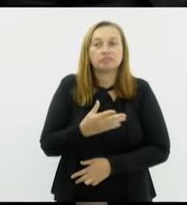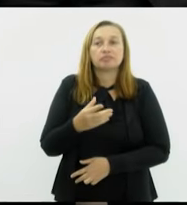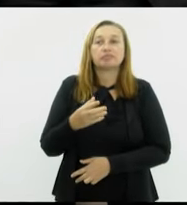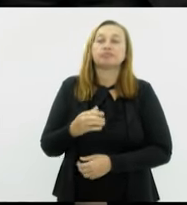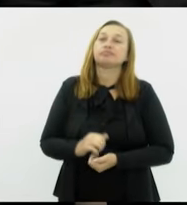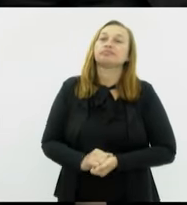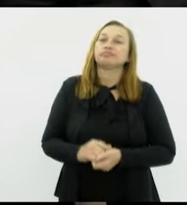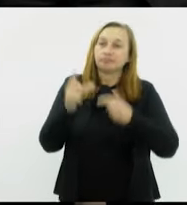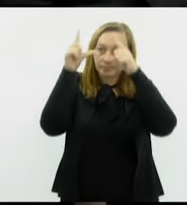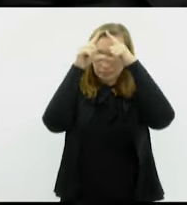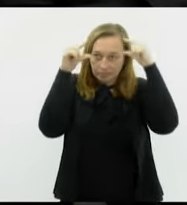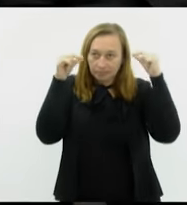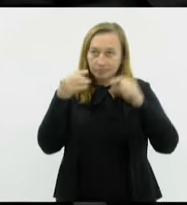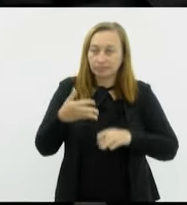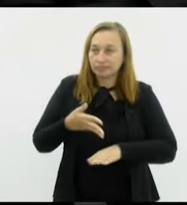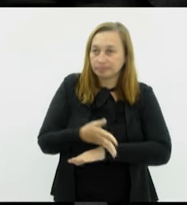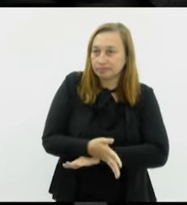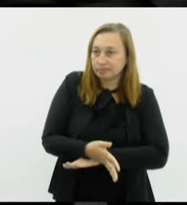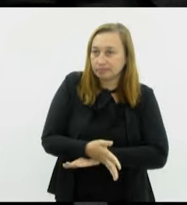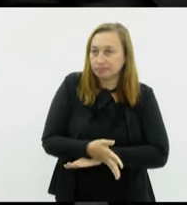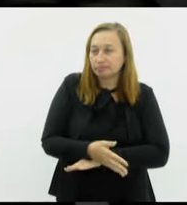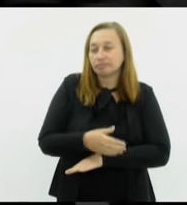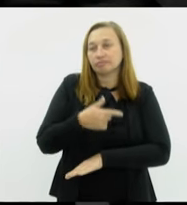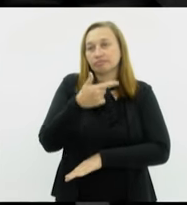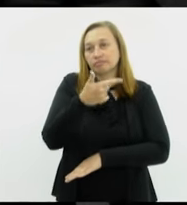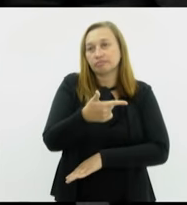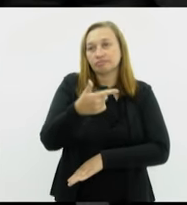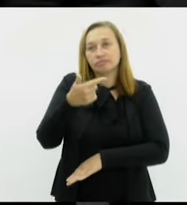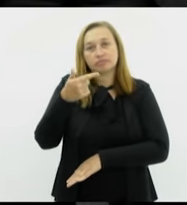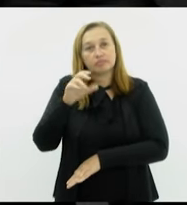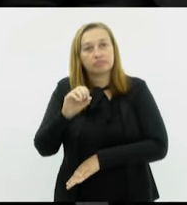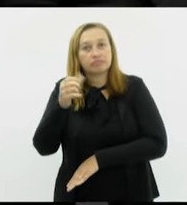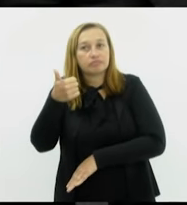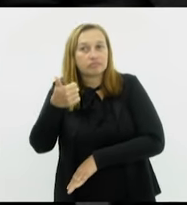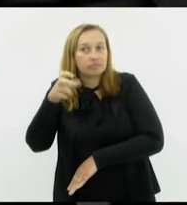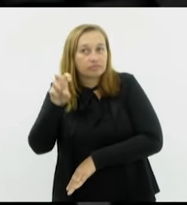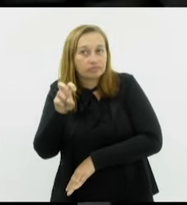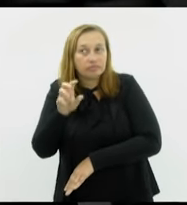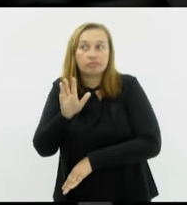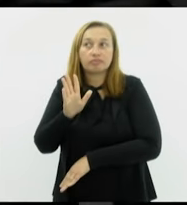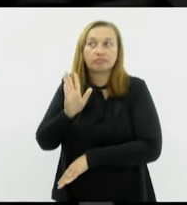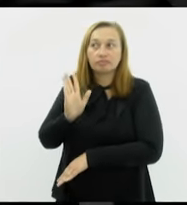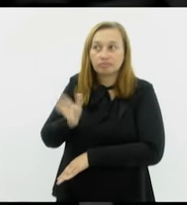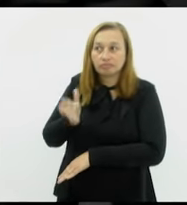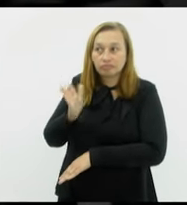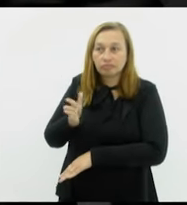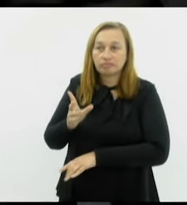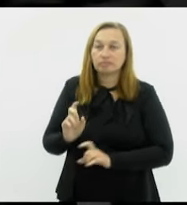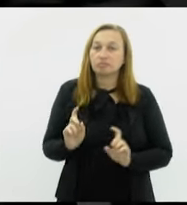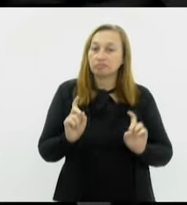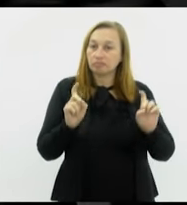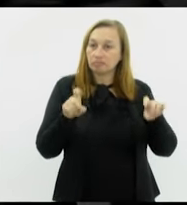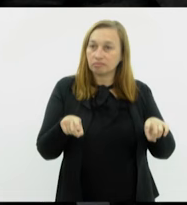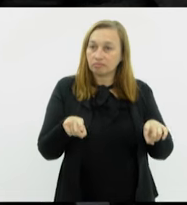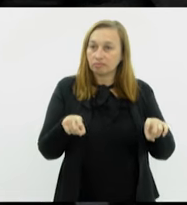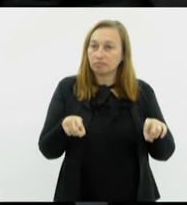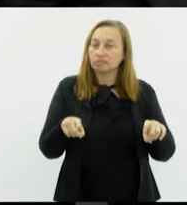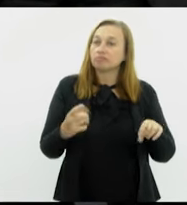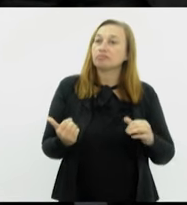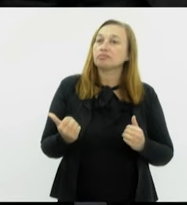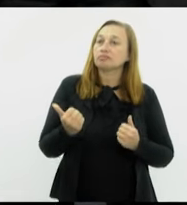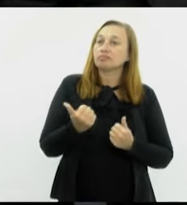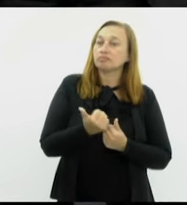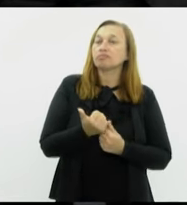Rejane. Cheguei aqui em 2015, ela já tinha um mandato, ela assumia,